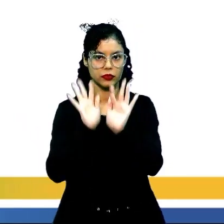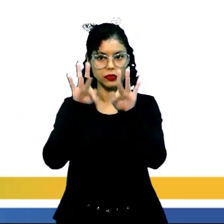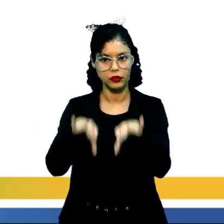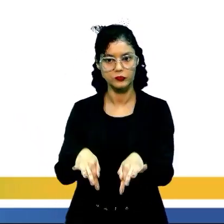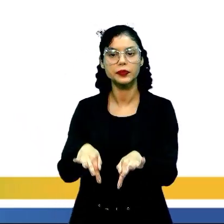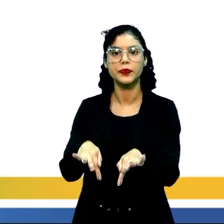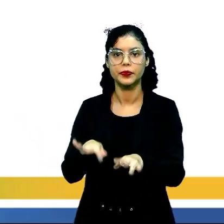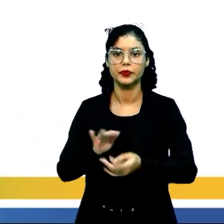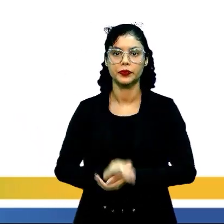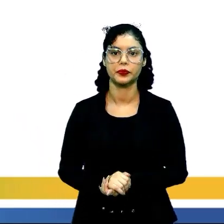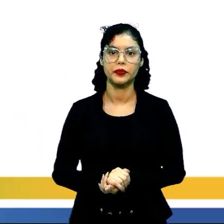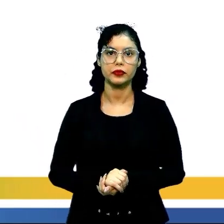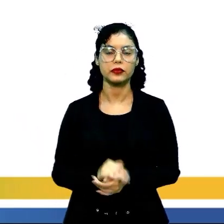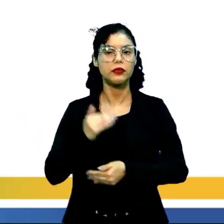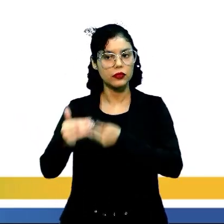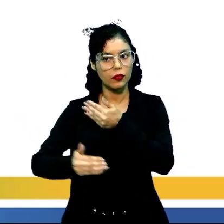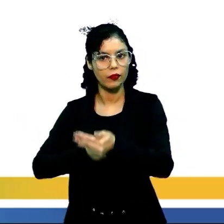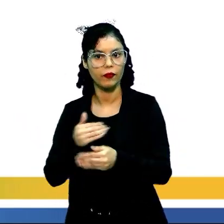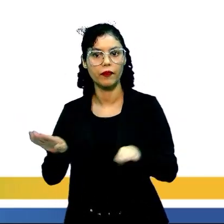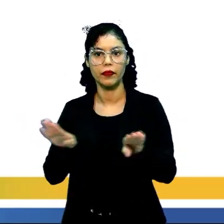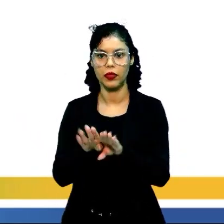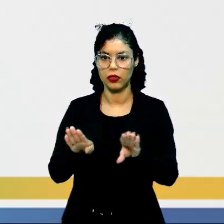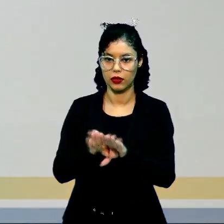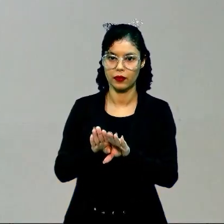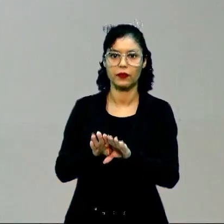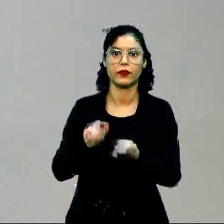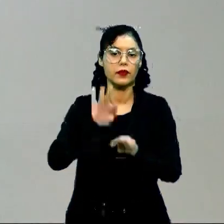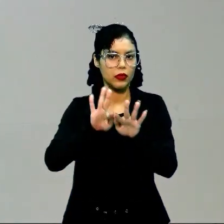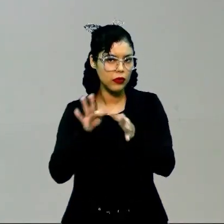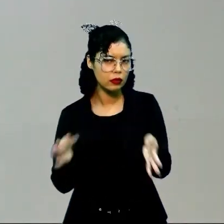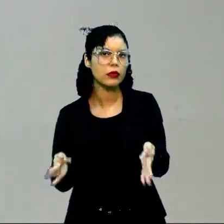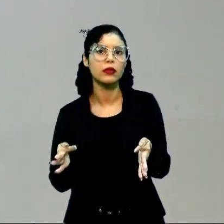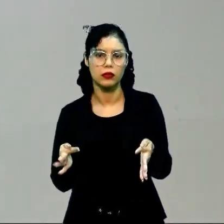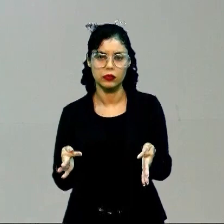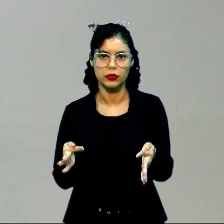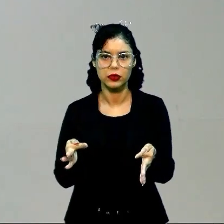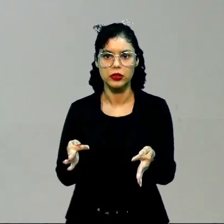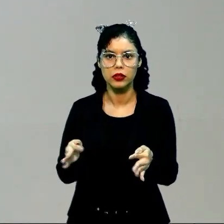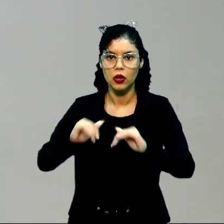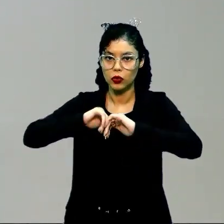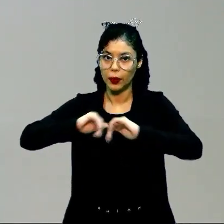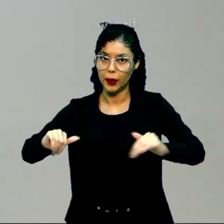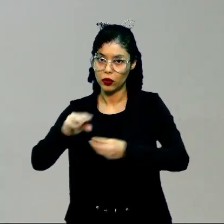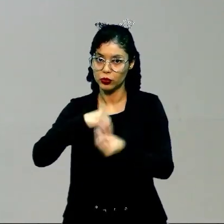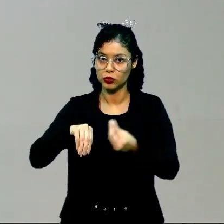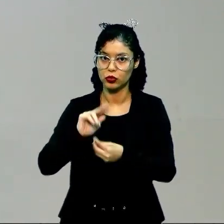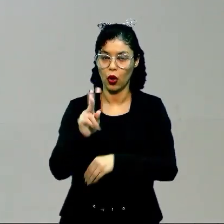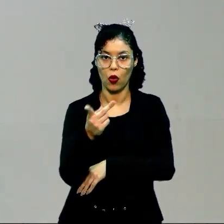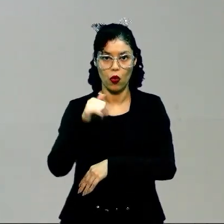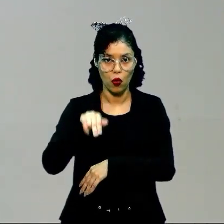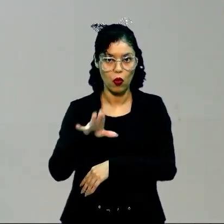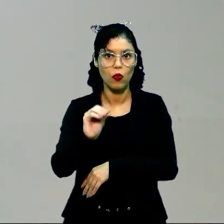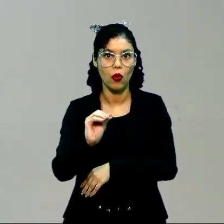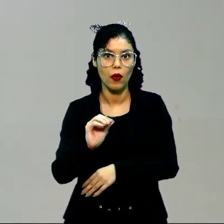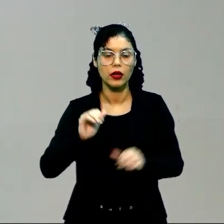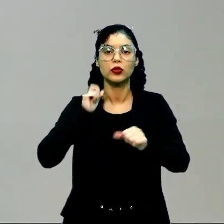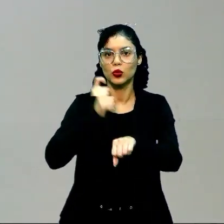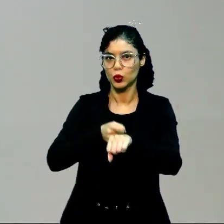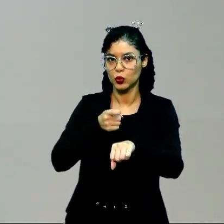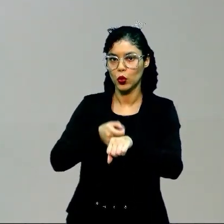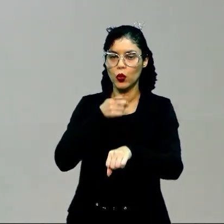do processo. Então, esse processo de destilação simples, eu separo uma mistura homogênea de um